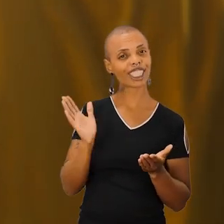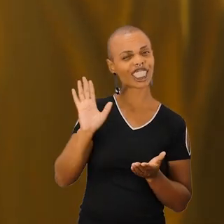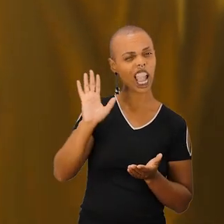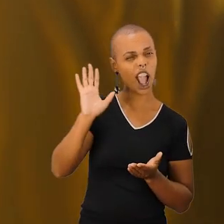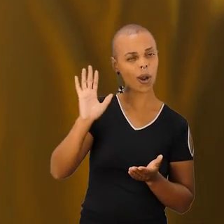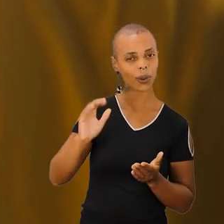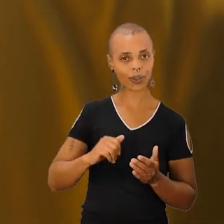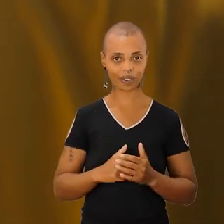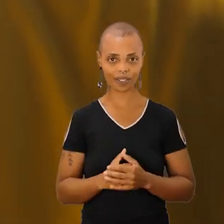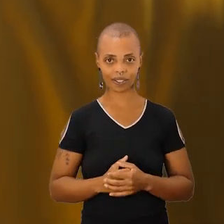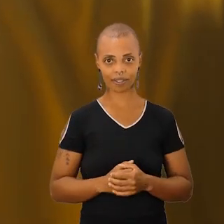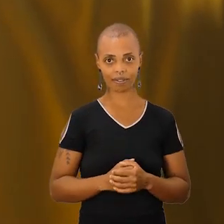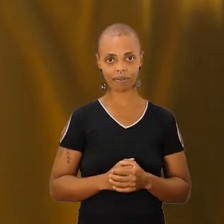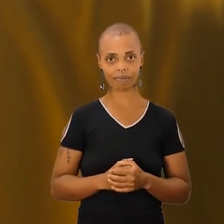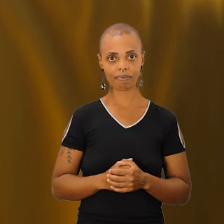Tchau!